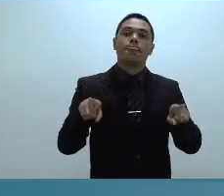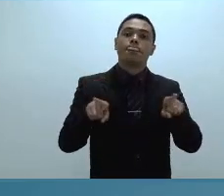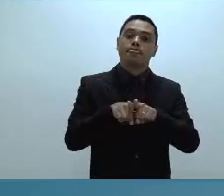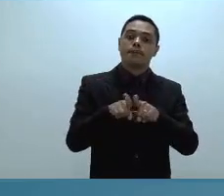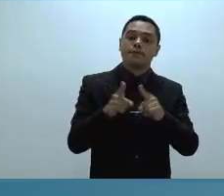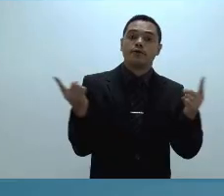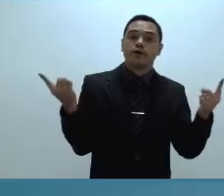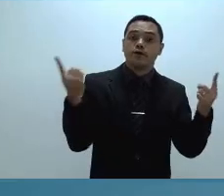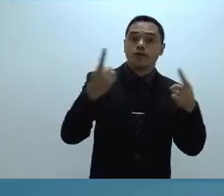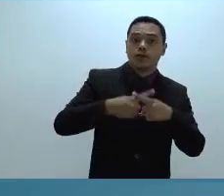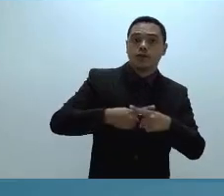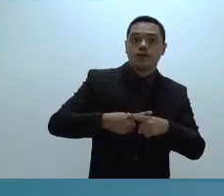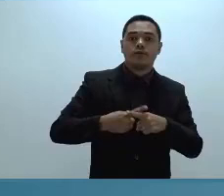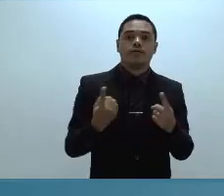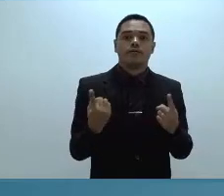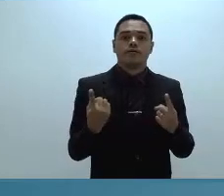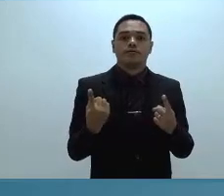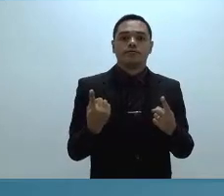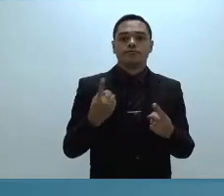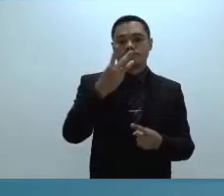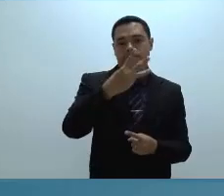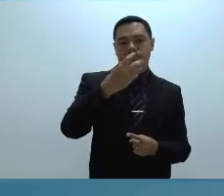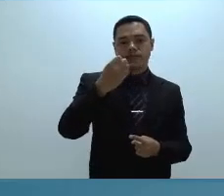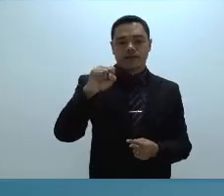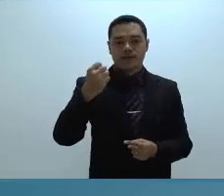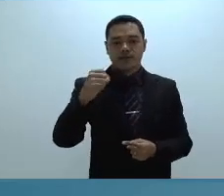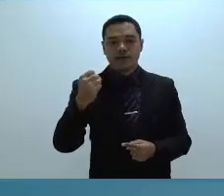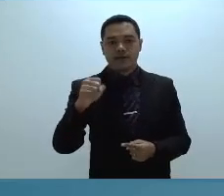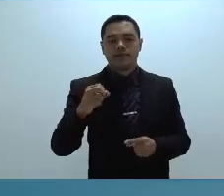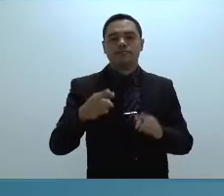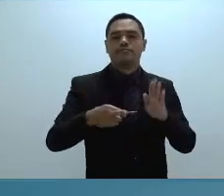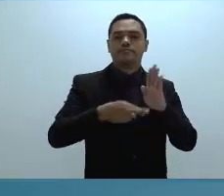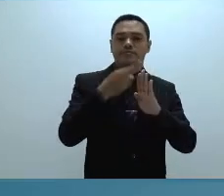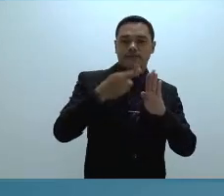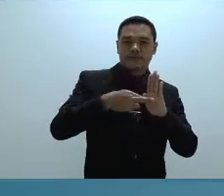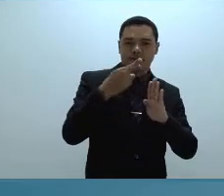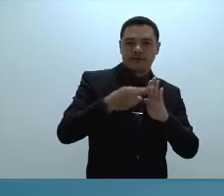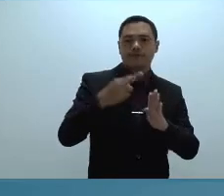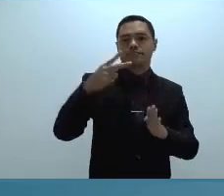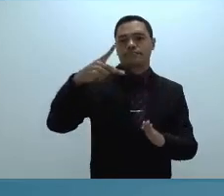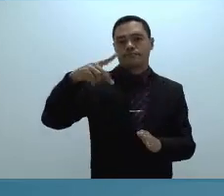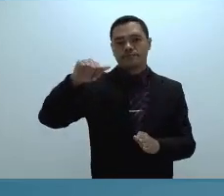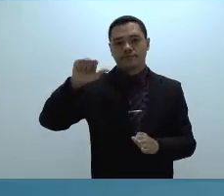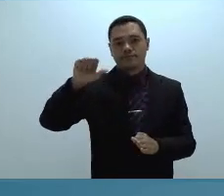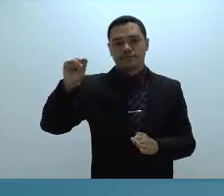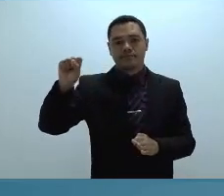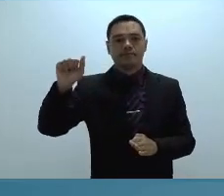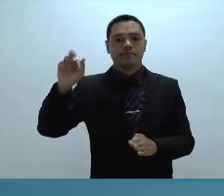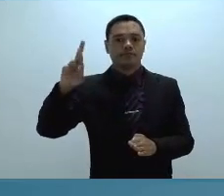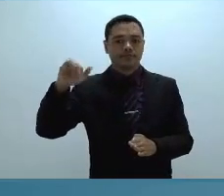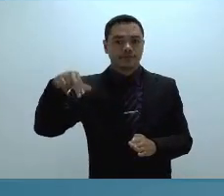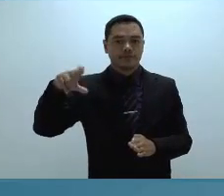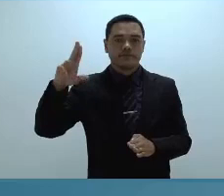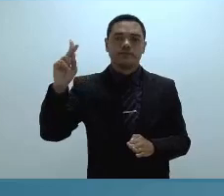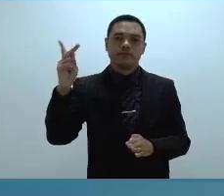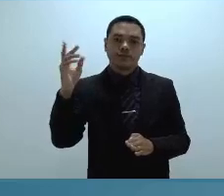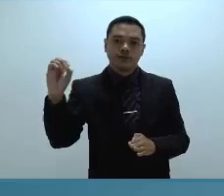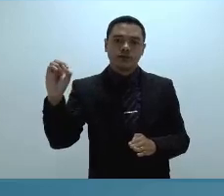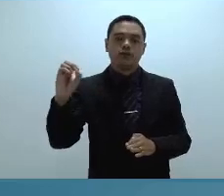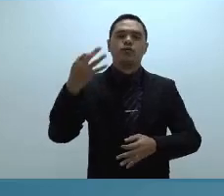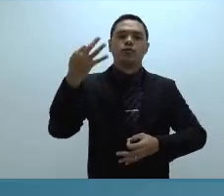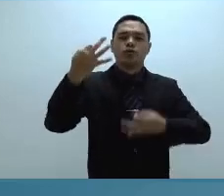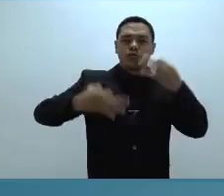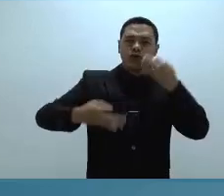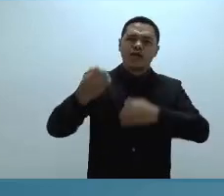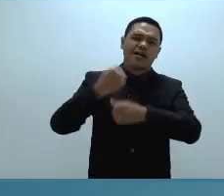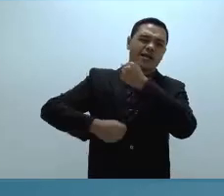competência 108085-DF, relator ministro Aldir Passarinho Júnior, julgado em 2010,